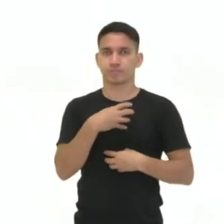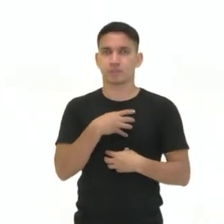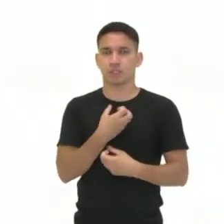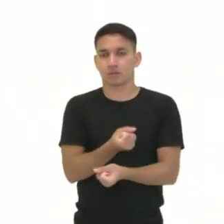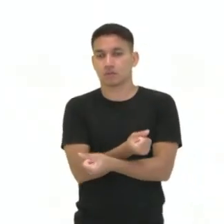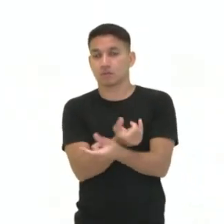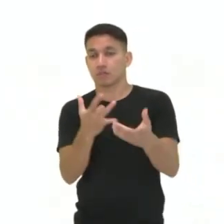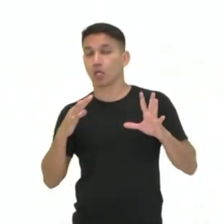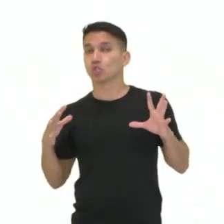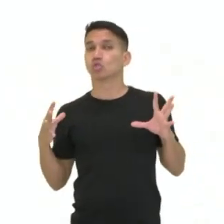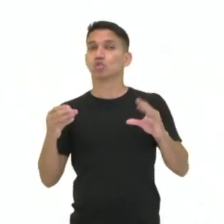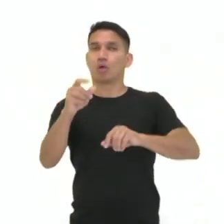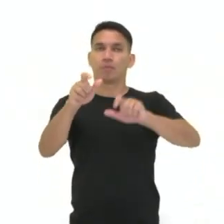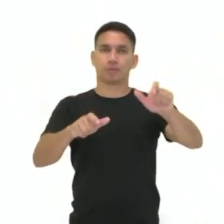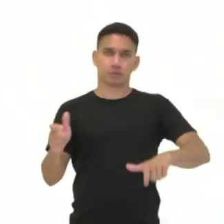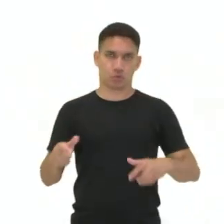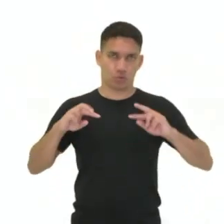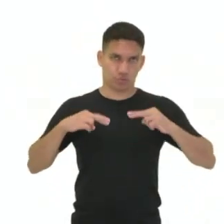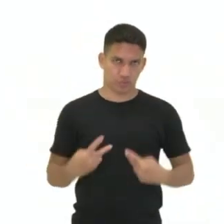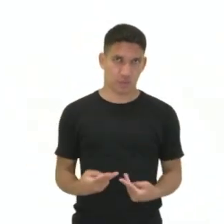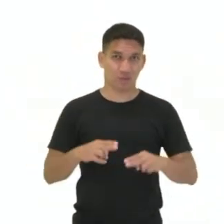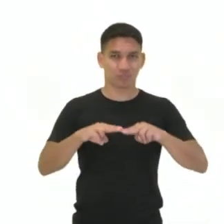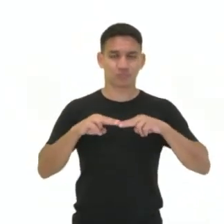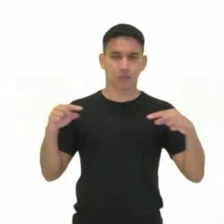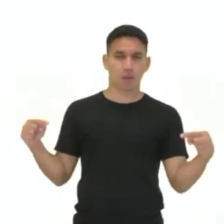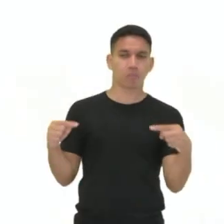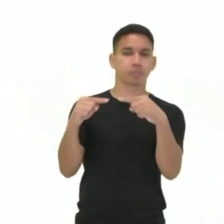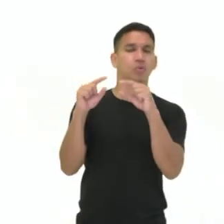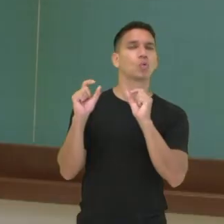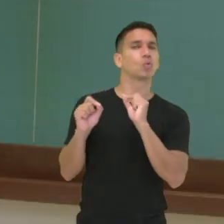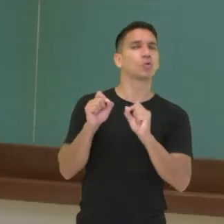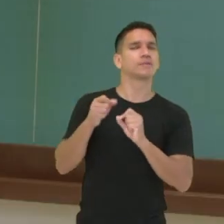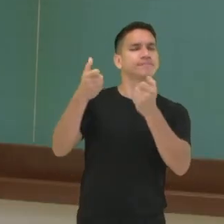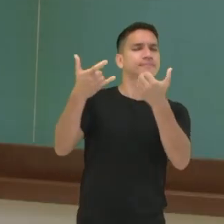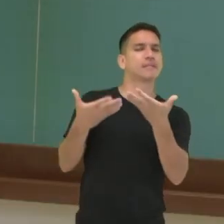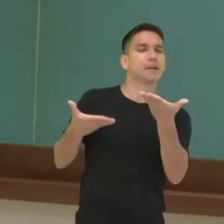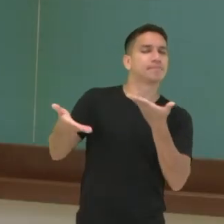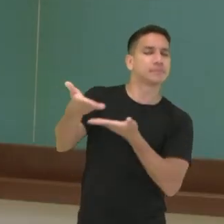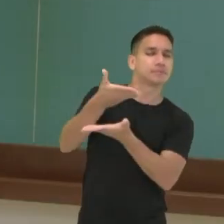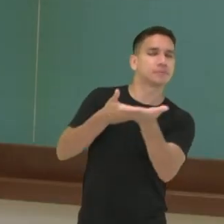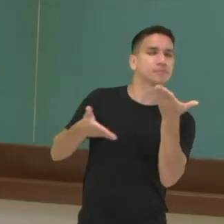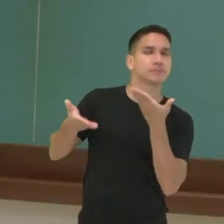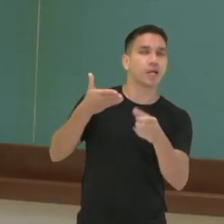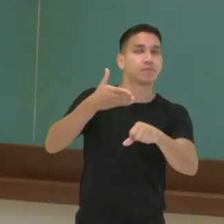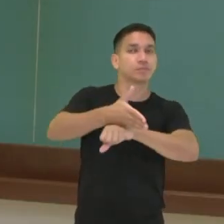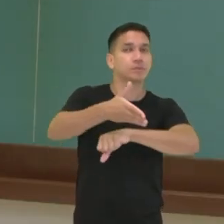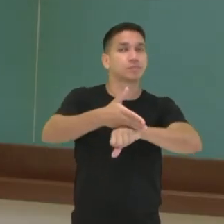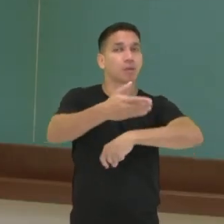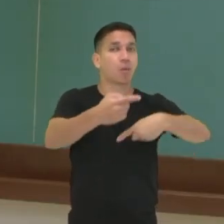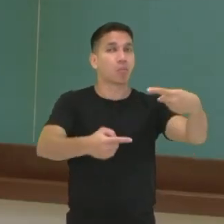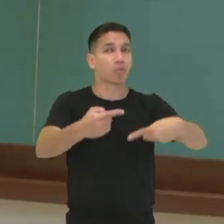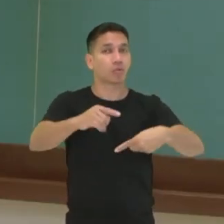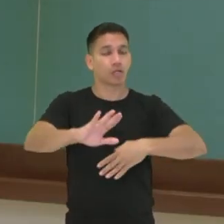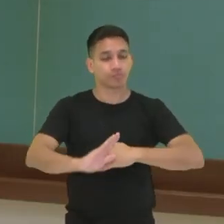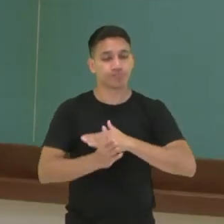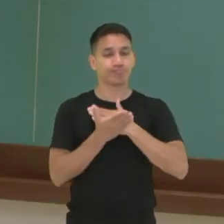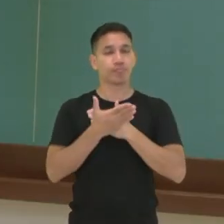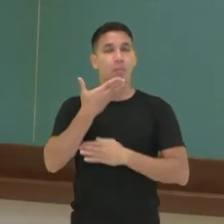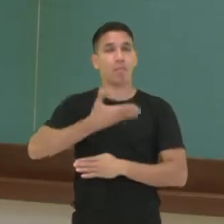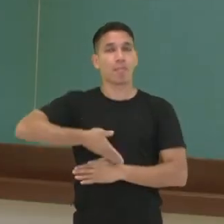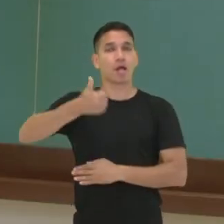comum a todos. Então, de acordo com ela, isso, participar da política nos dá maior